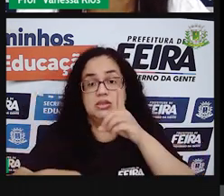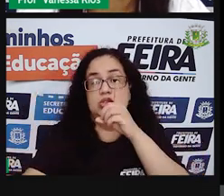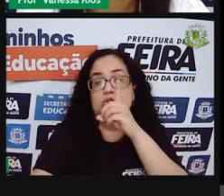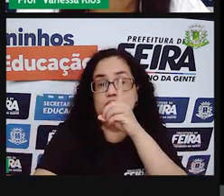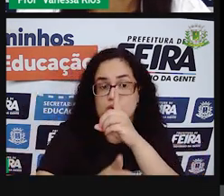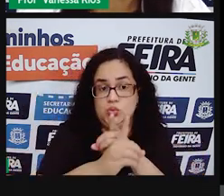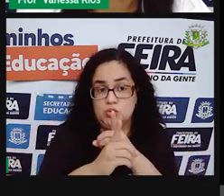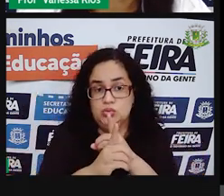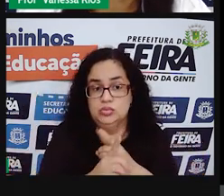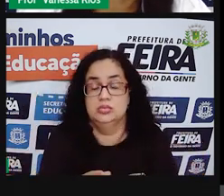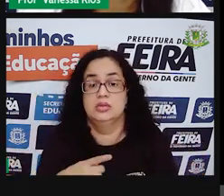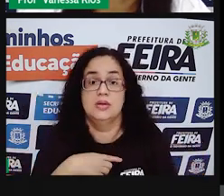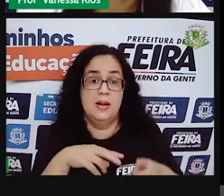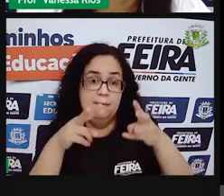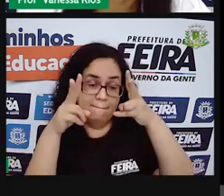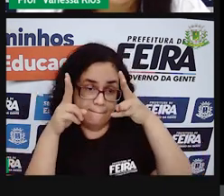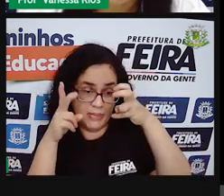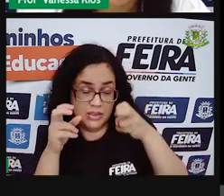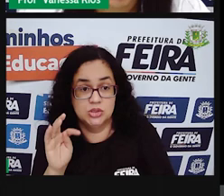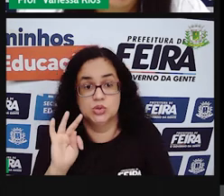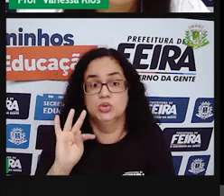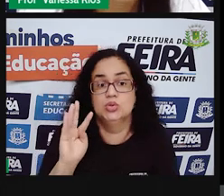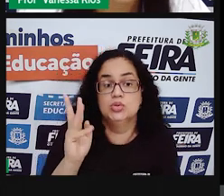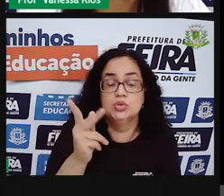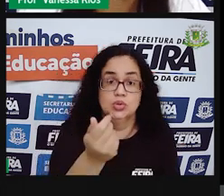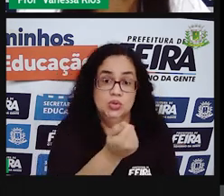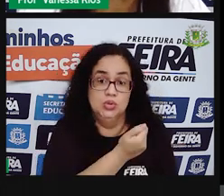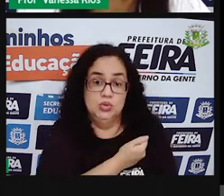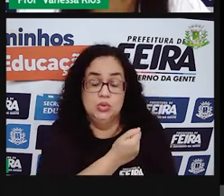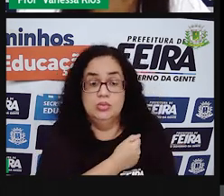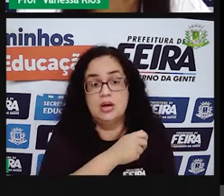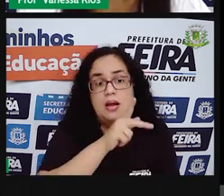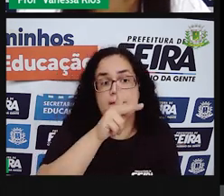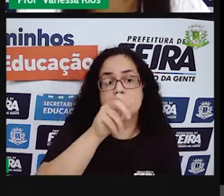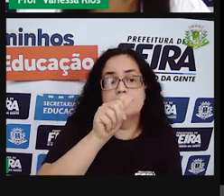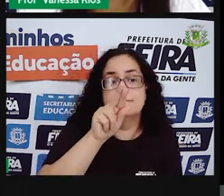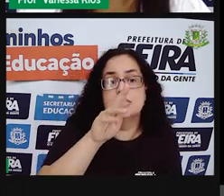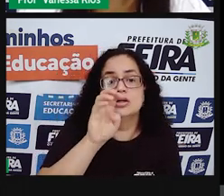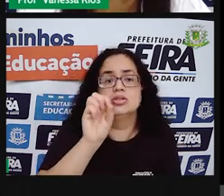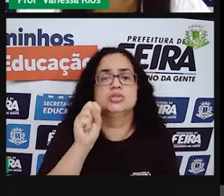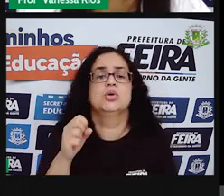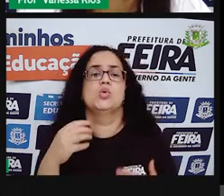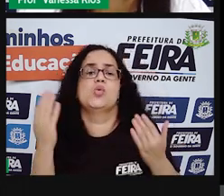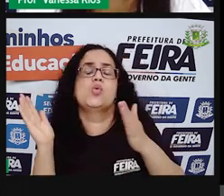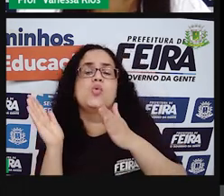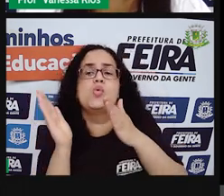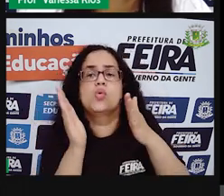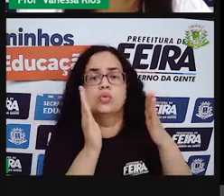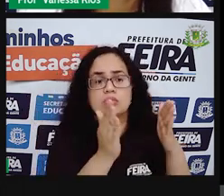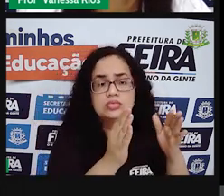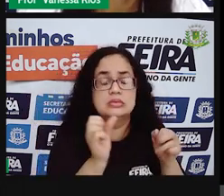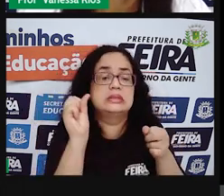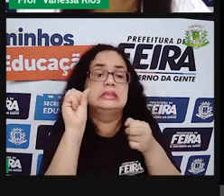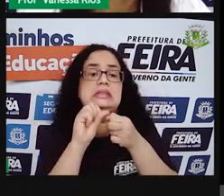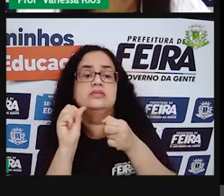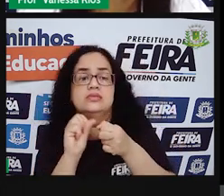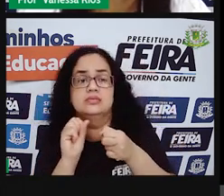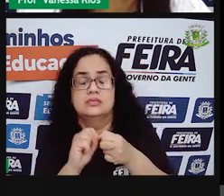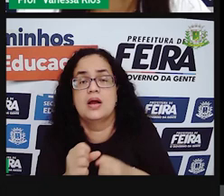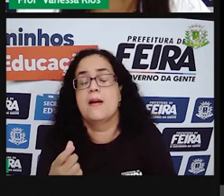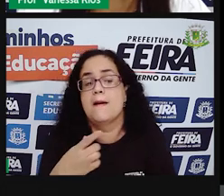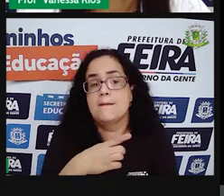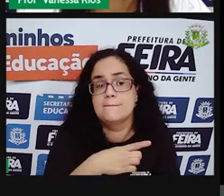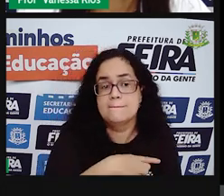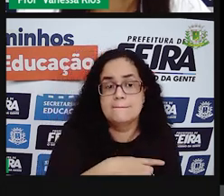descobrir, além de já ter percebido que todos são números pares, é qual é o padrão de formação. Então, a gente